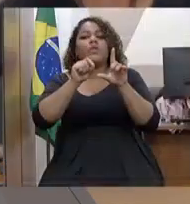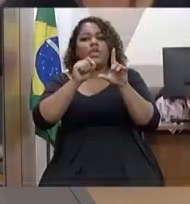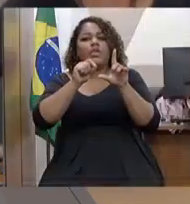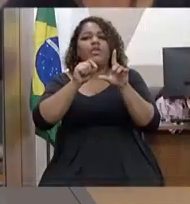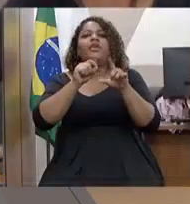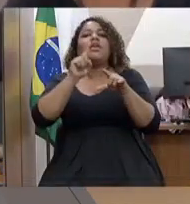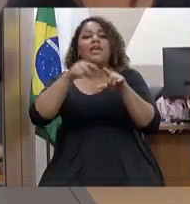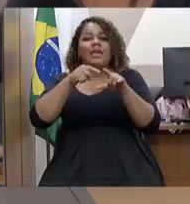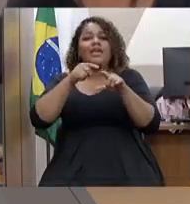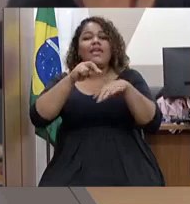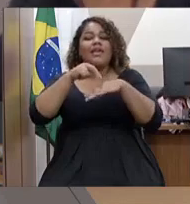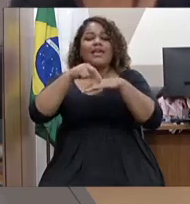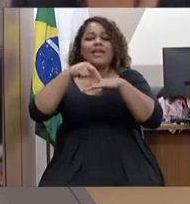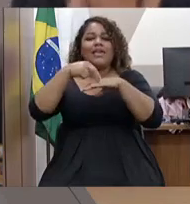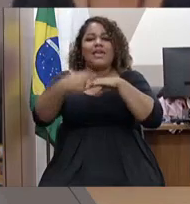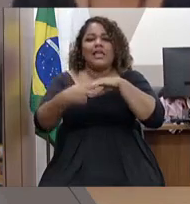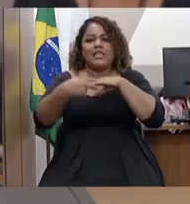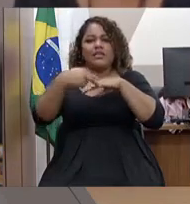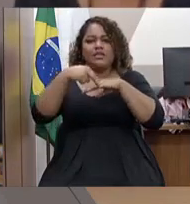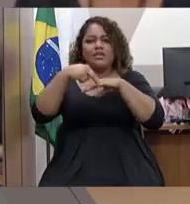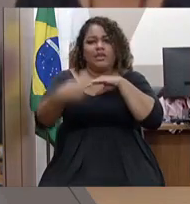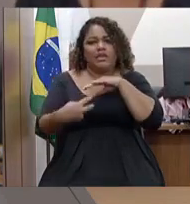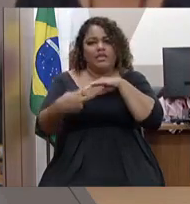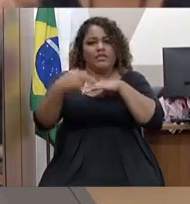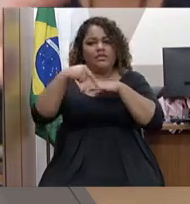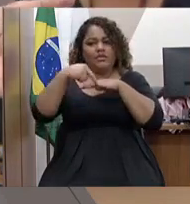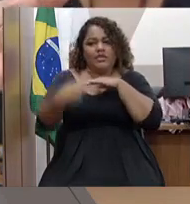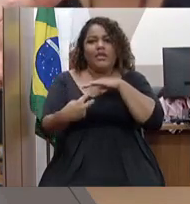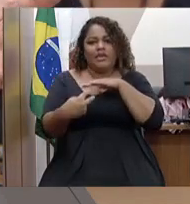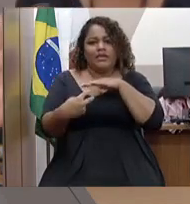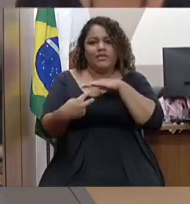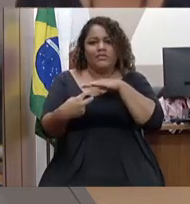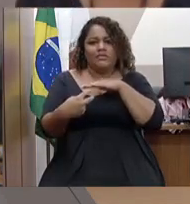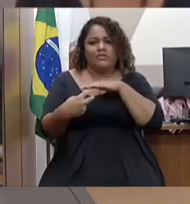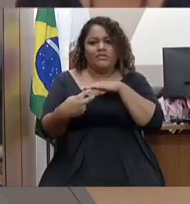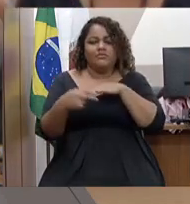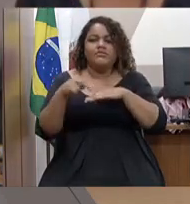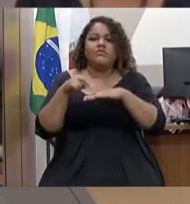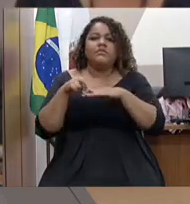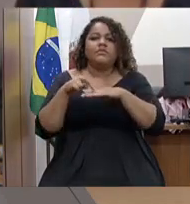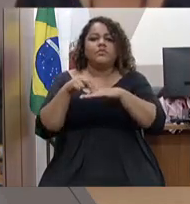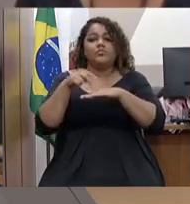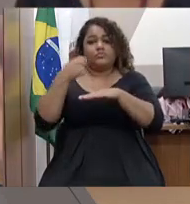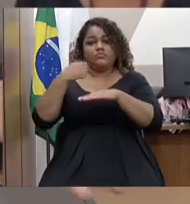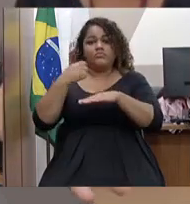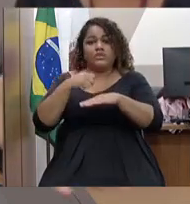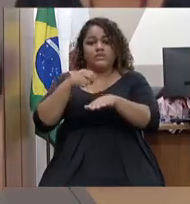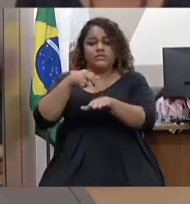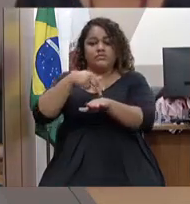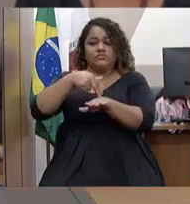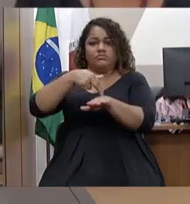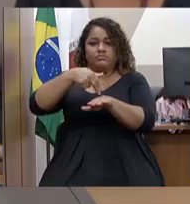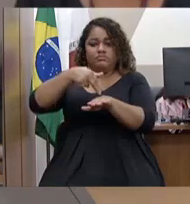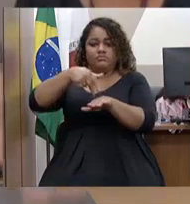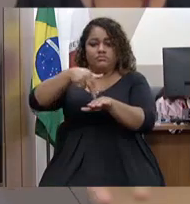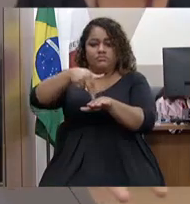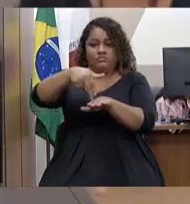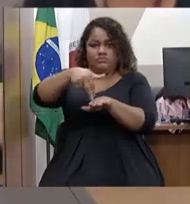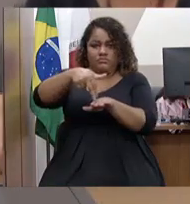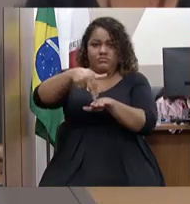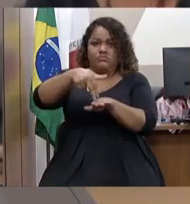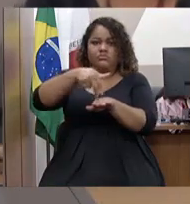queda do mesmo nível queda o cara cai né quando você tem que andar num lugar que não tem ou que tá